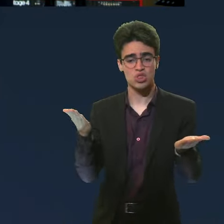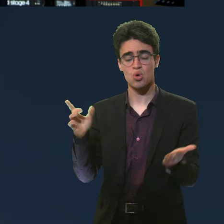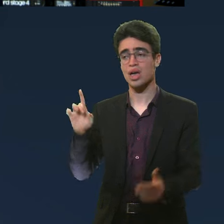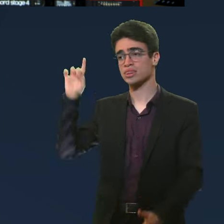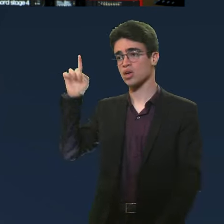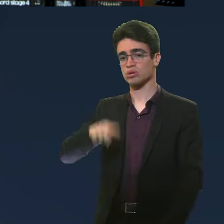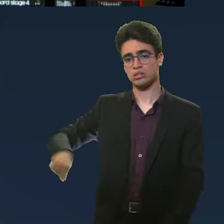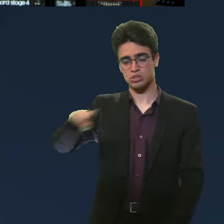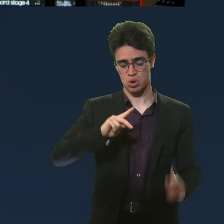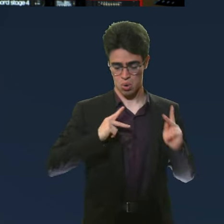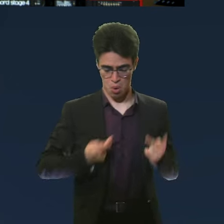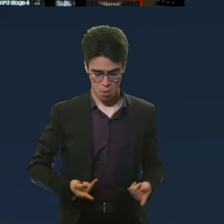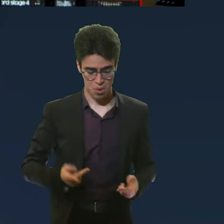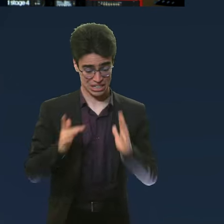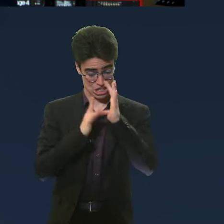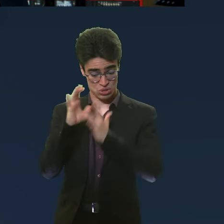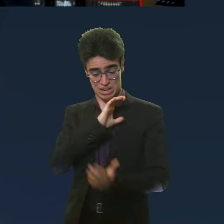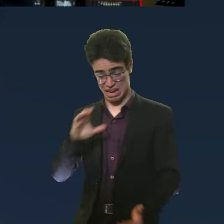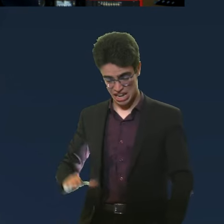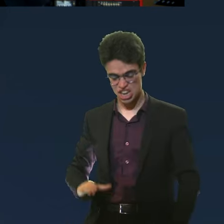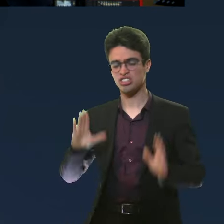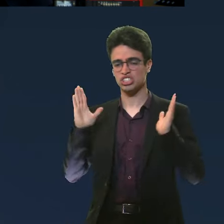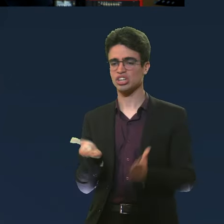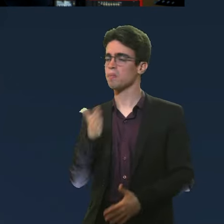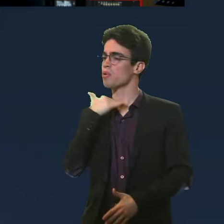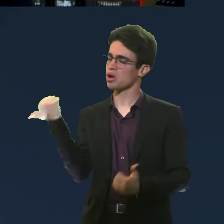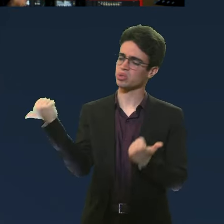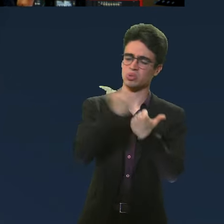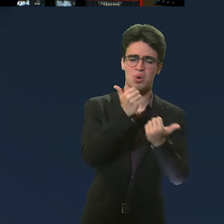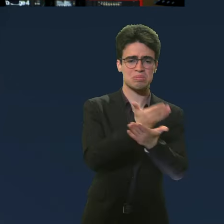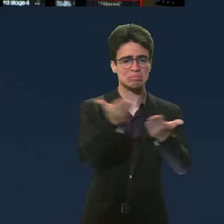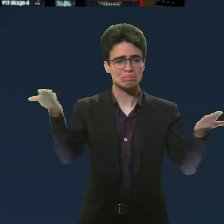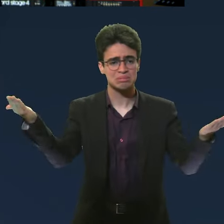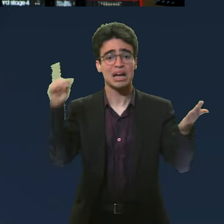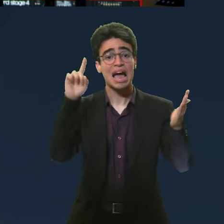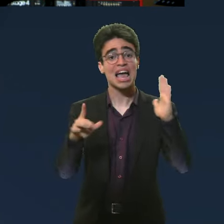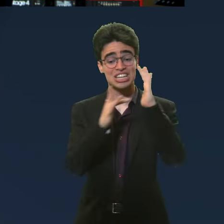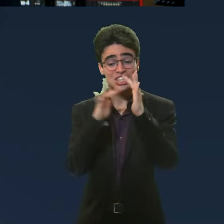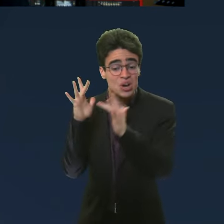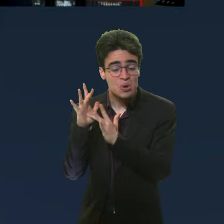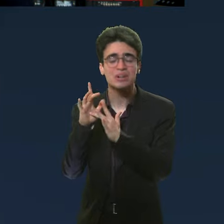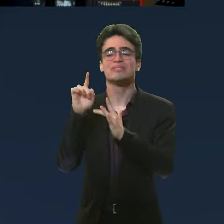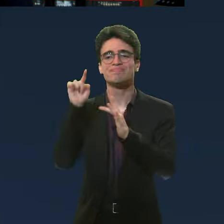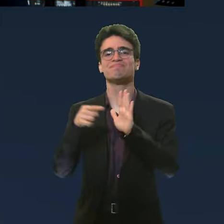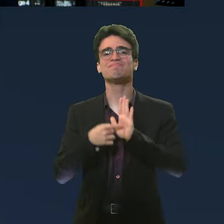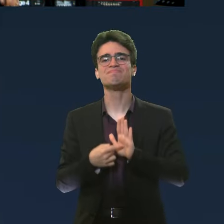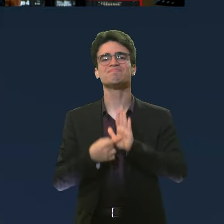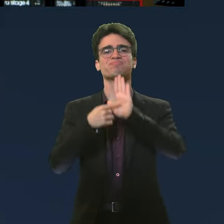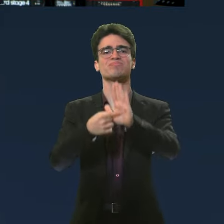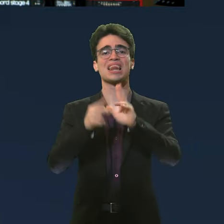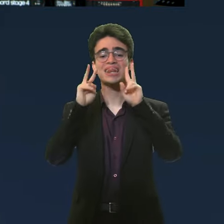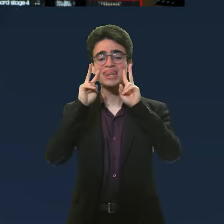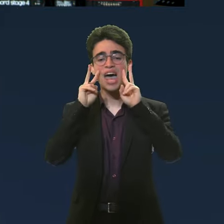Cristo Jesus, o qual se entregou a si mesmo como resgate por todos. Esse foi o testemunho dado em seu próprio